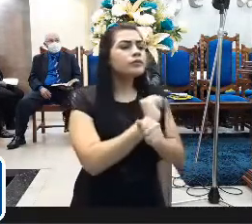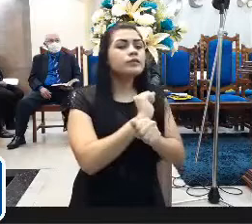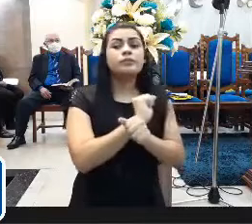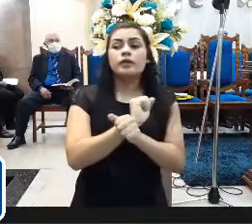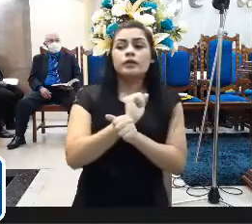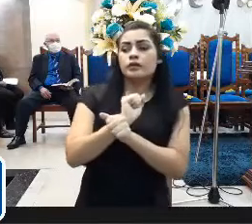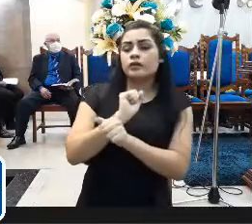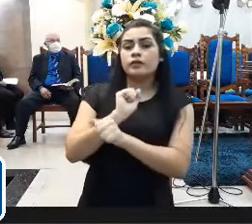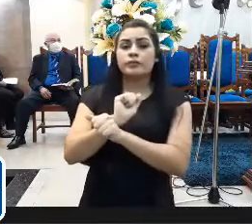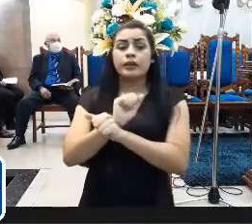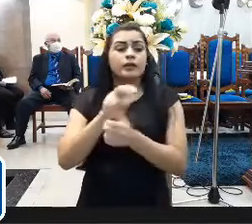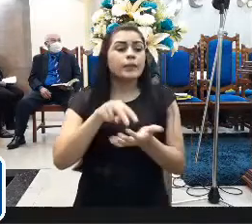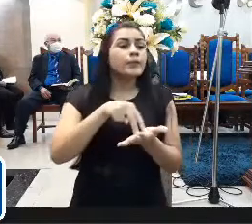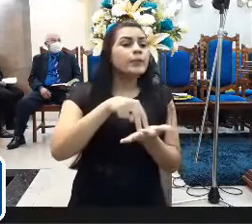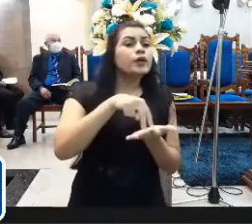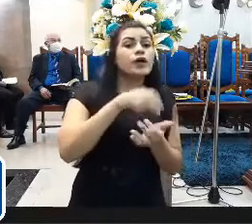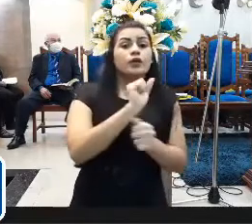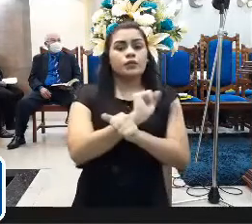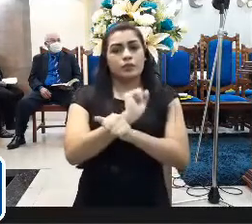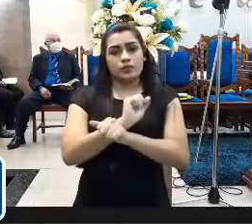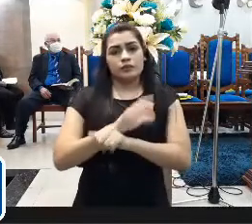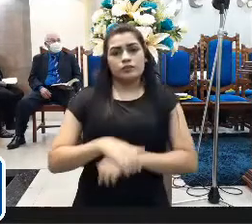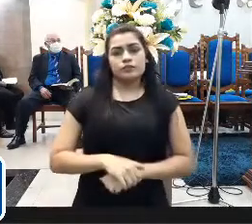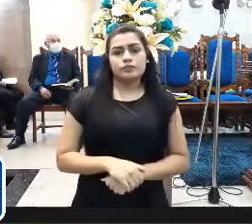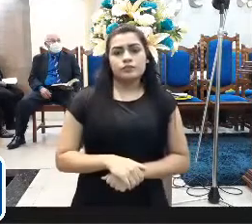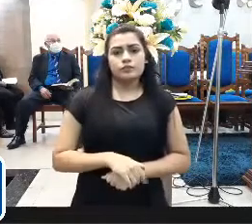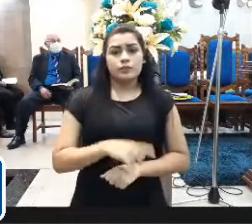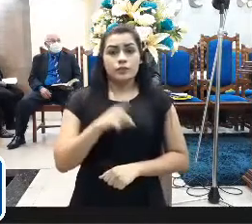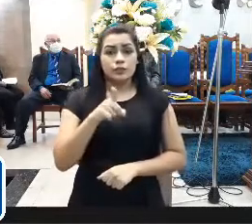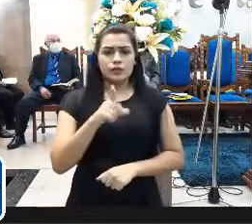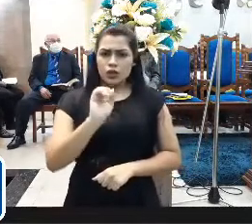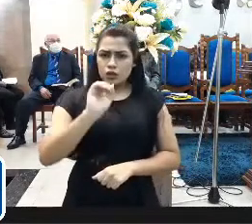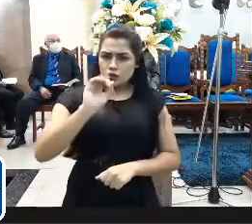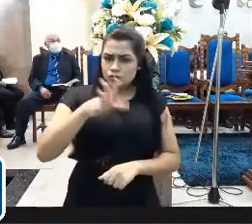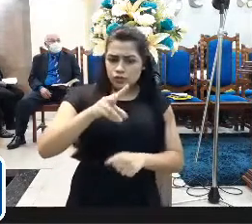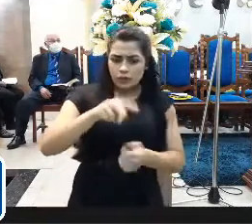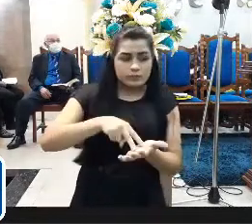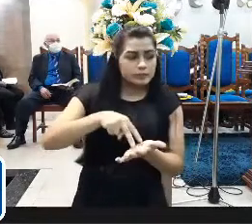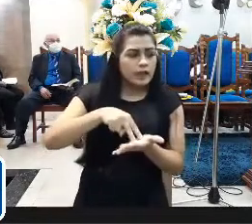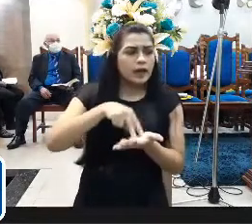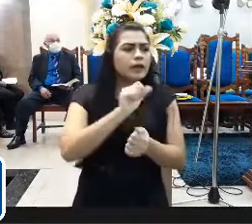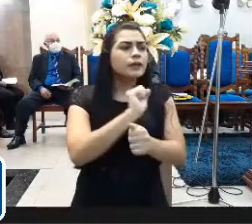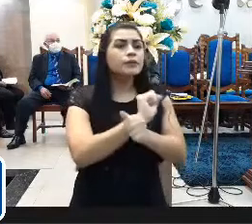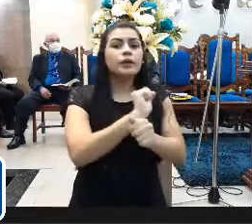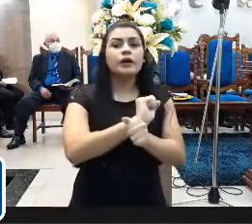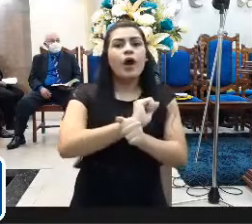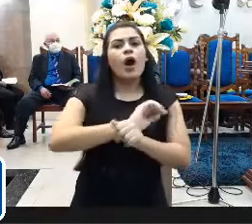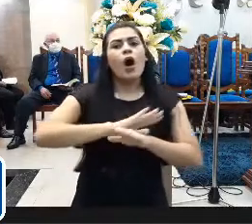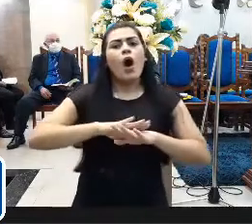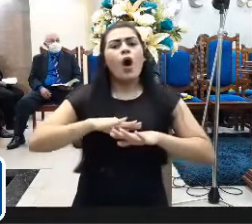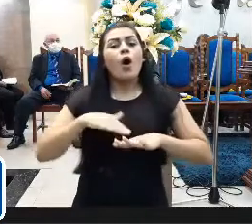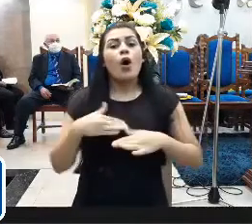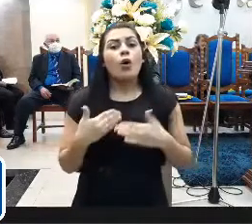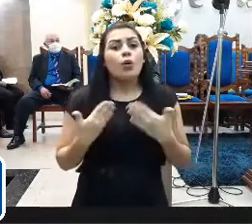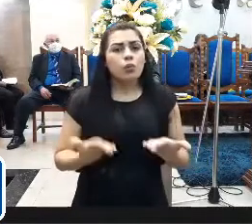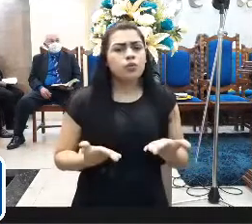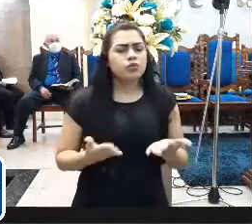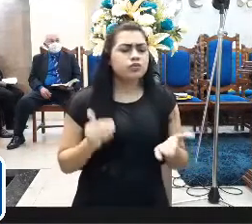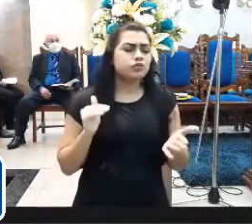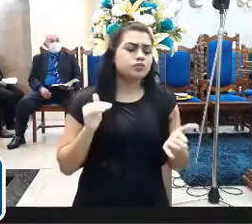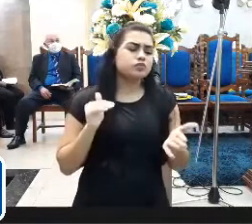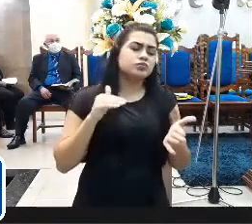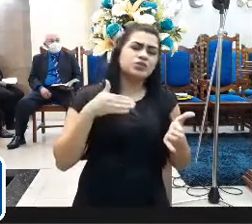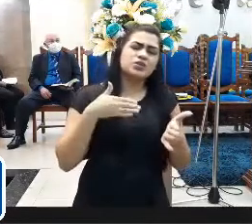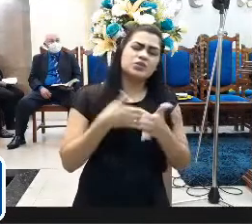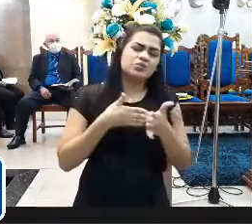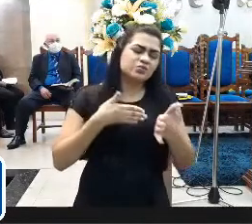que está esperando alguma coisa, está na ponta dos pés. Aleluia. E você só fica na ponta dos pés quando está no limite. E